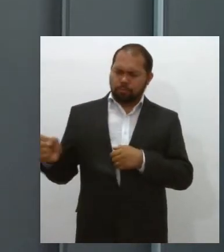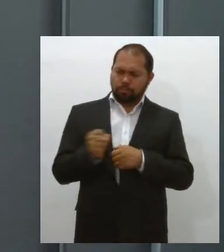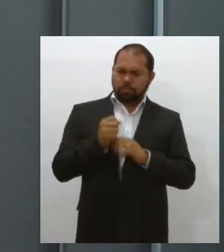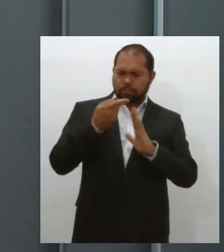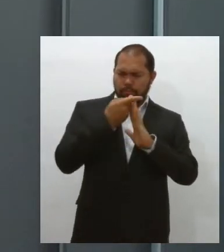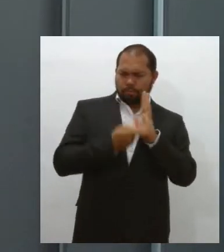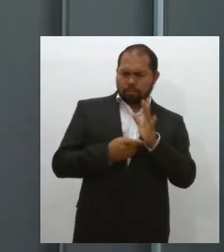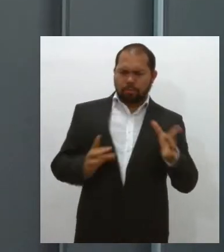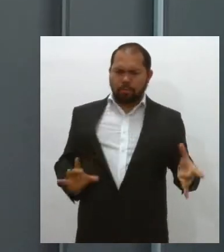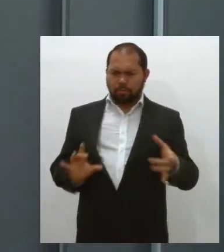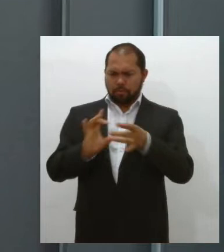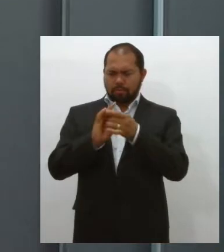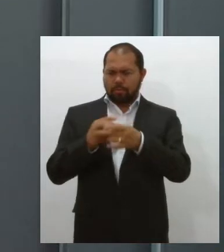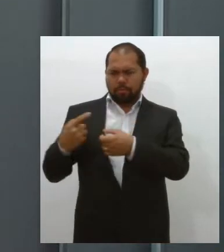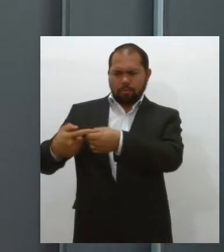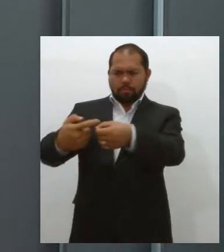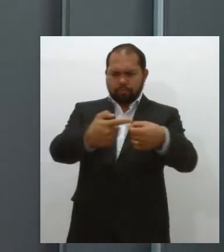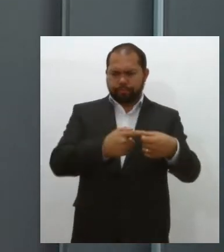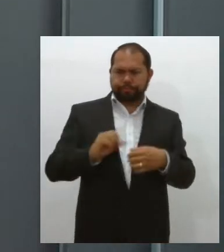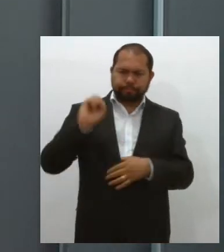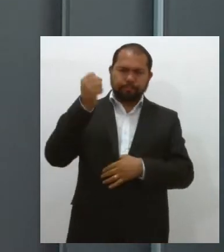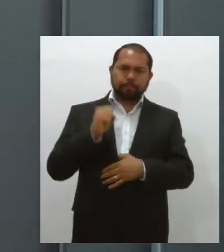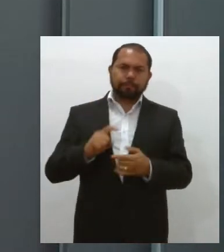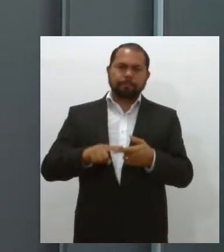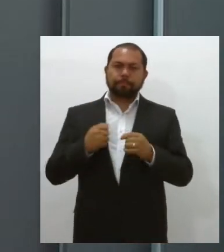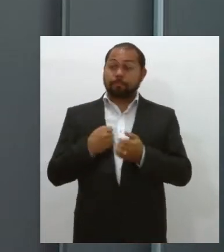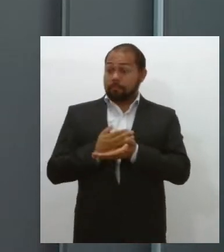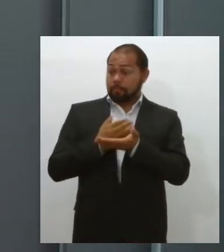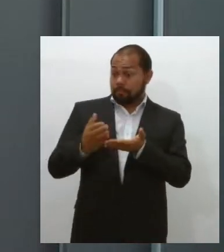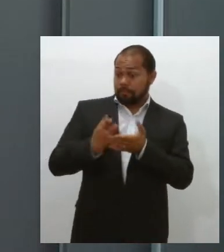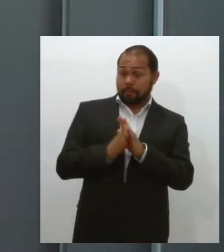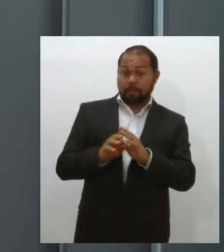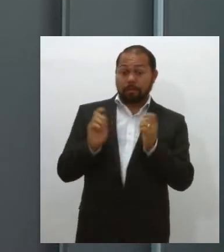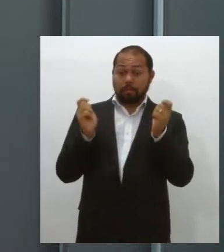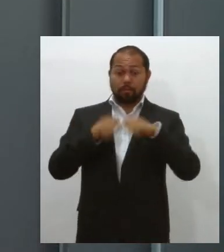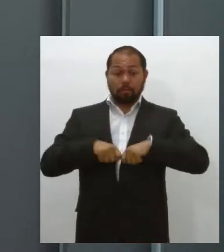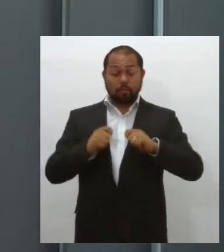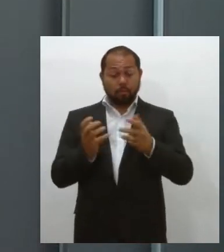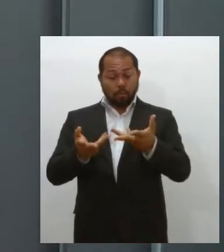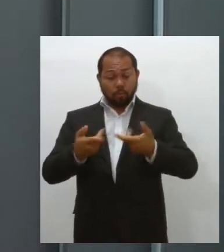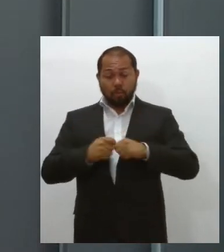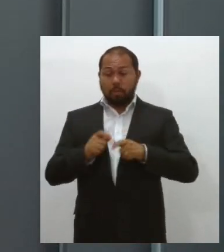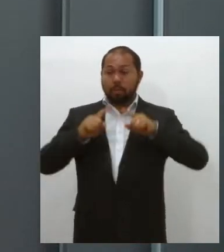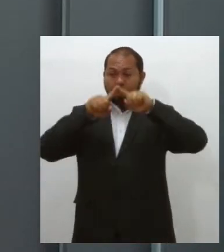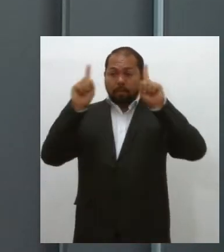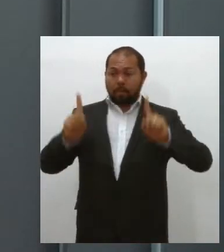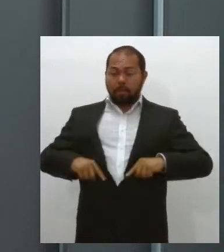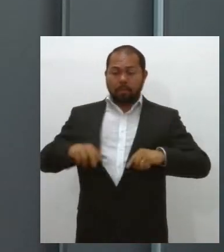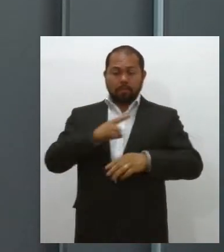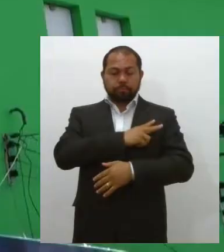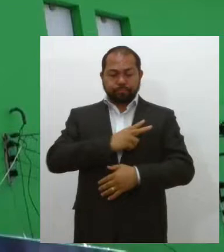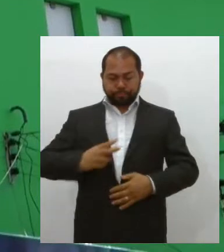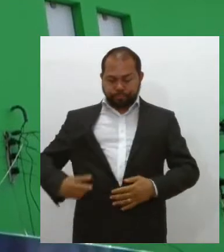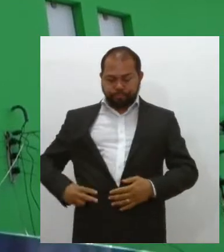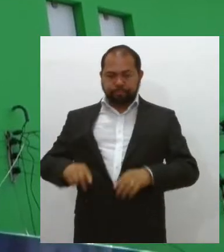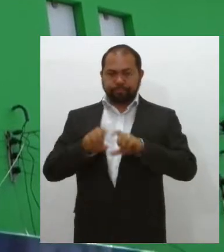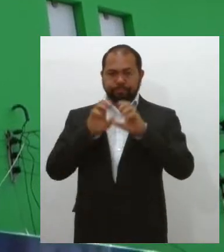por várias cidades sergipanas. A iniciativa busca capacitar os servidores das câmaras municipais.